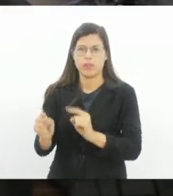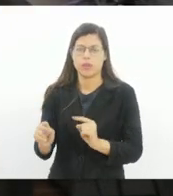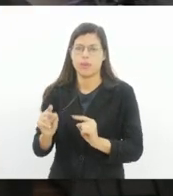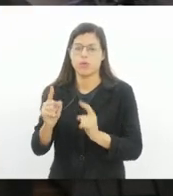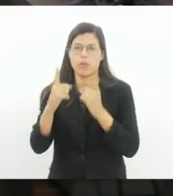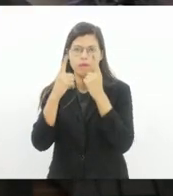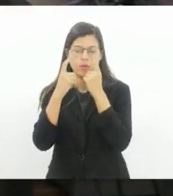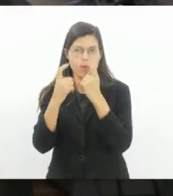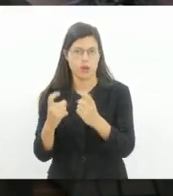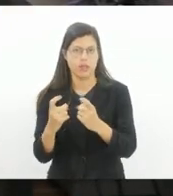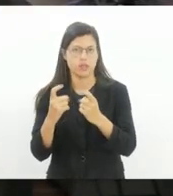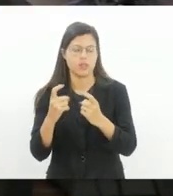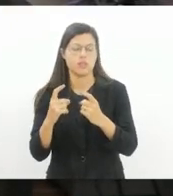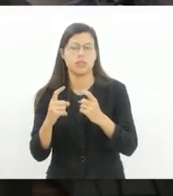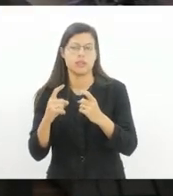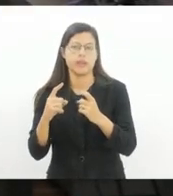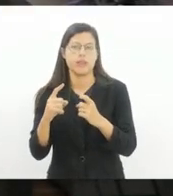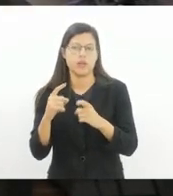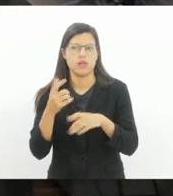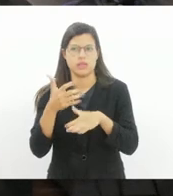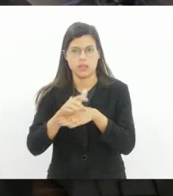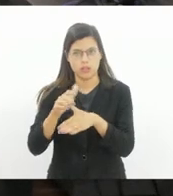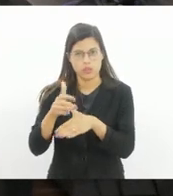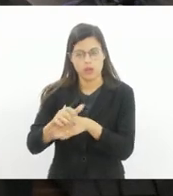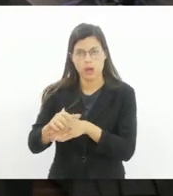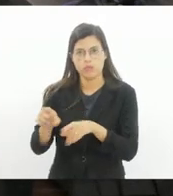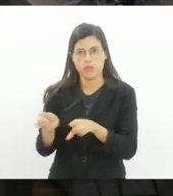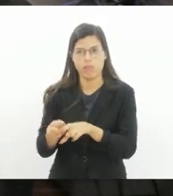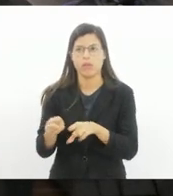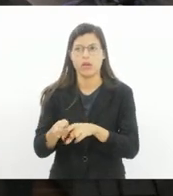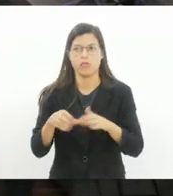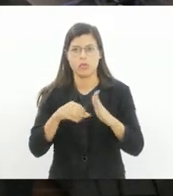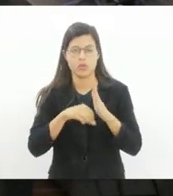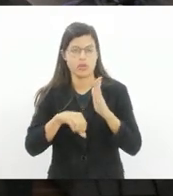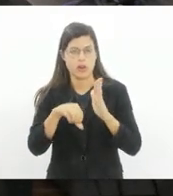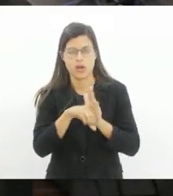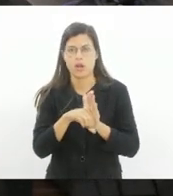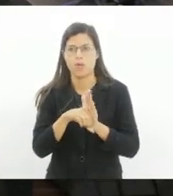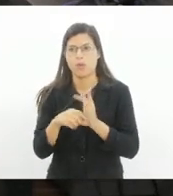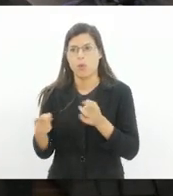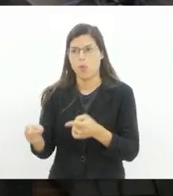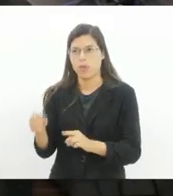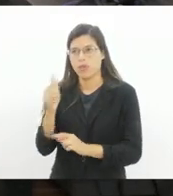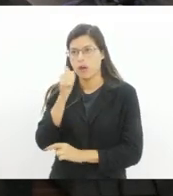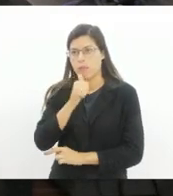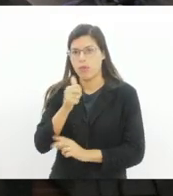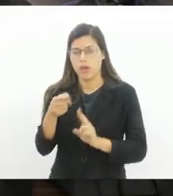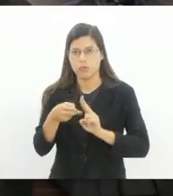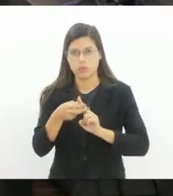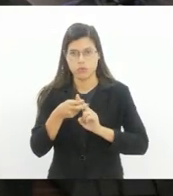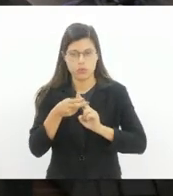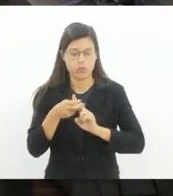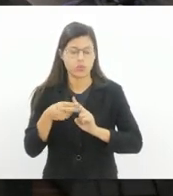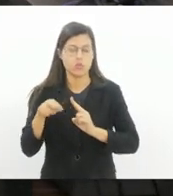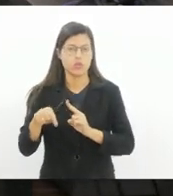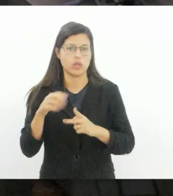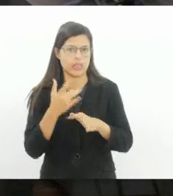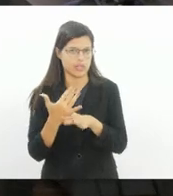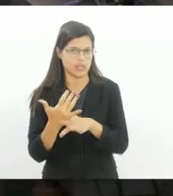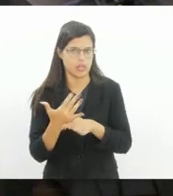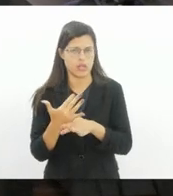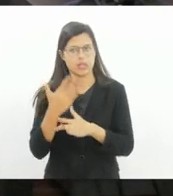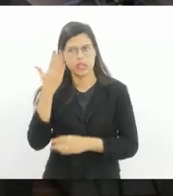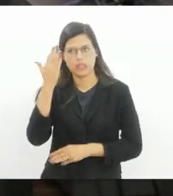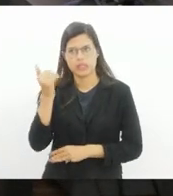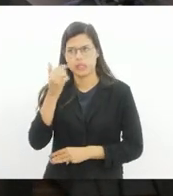violência sexual e aos crimes de dignidade sexual contra as mulheres no SUS, no âmbito do município. A gente sabe,